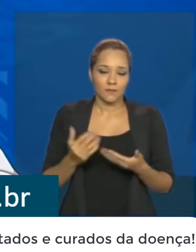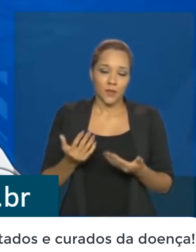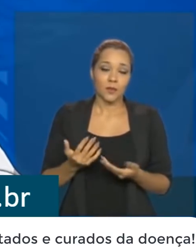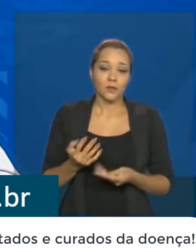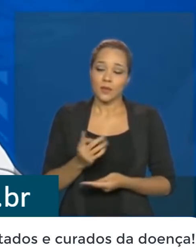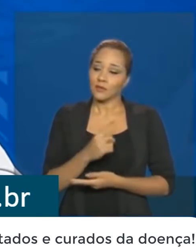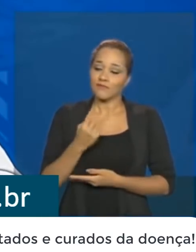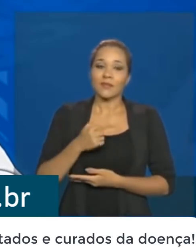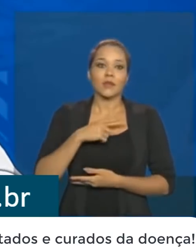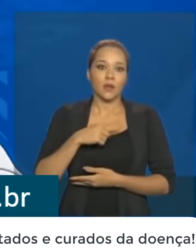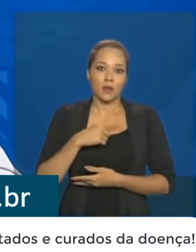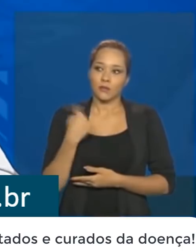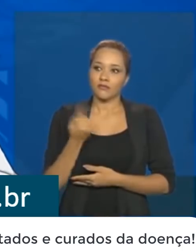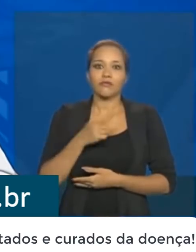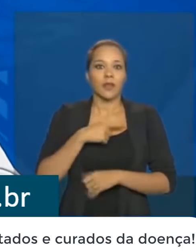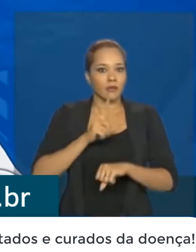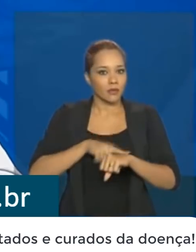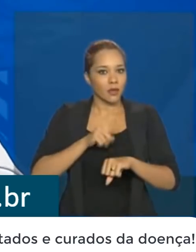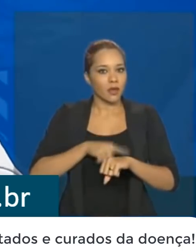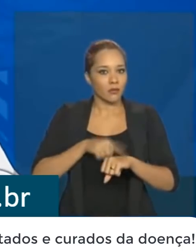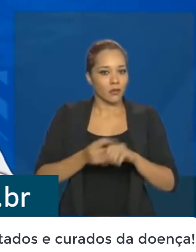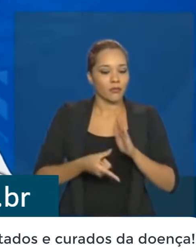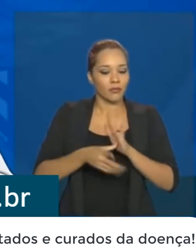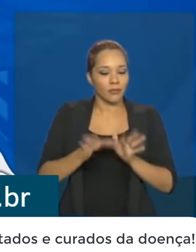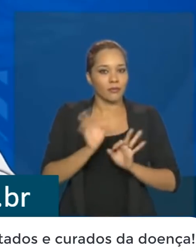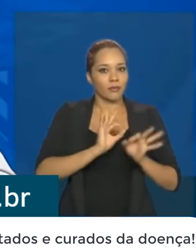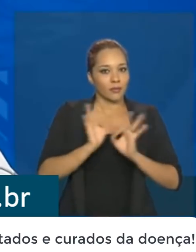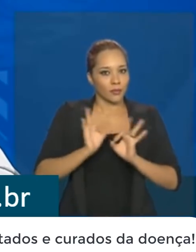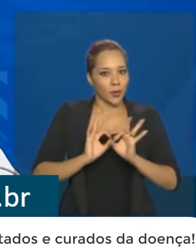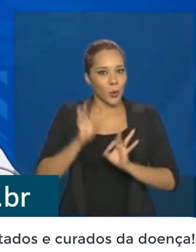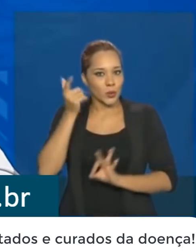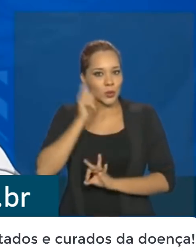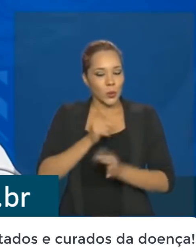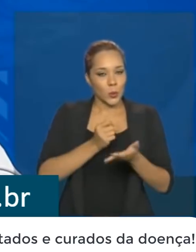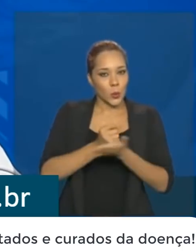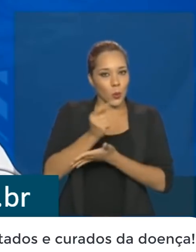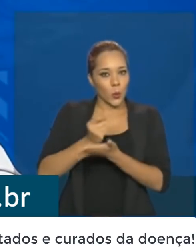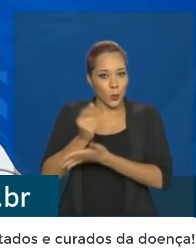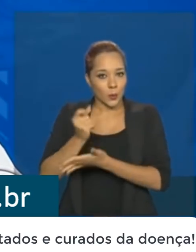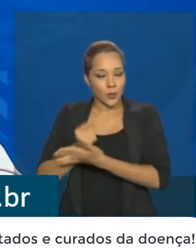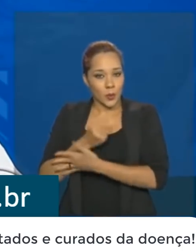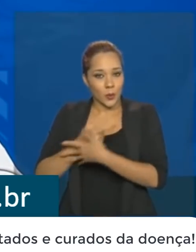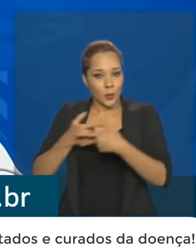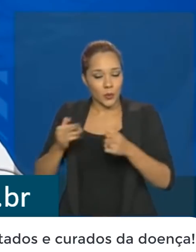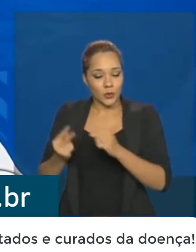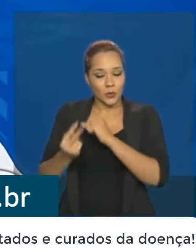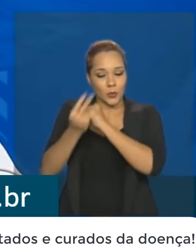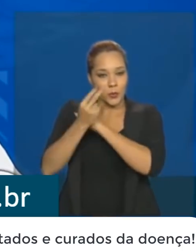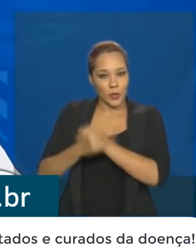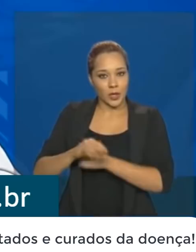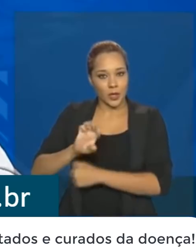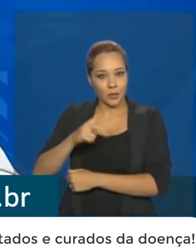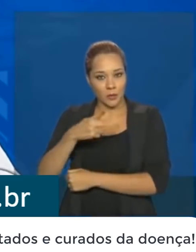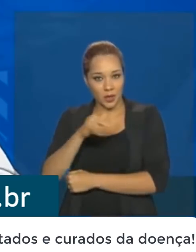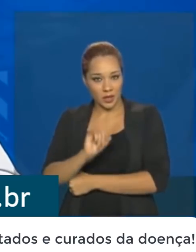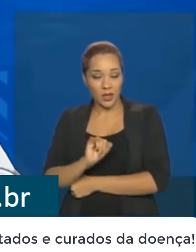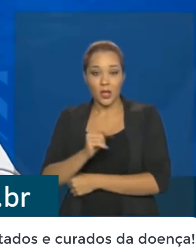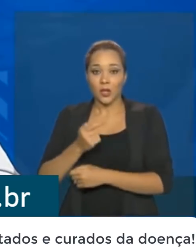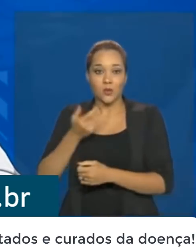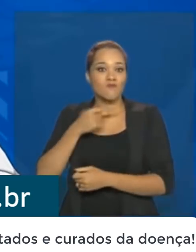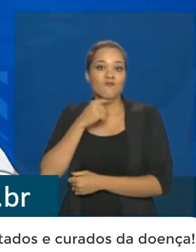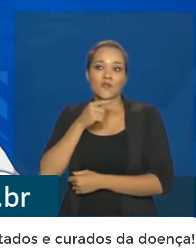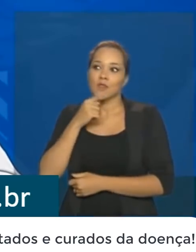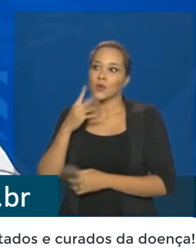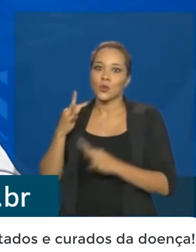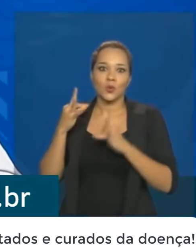tivemos tempo para isso. Nós tivemos tempo, nós conseguimos comprar parte dos equipamentos de proteção individual, nós não conseguimos comprar tudo que